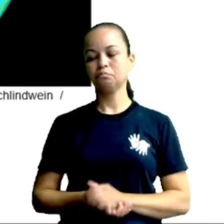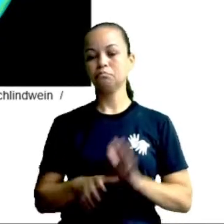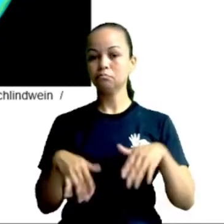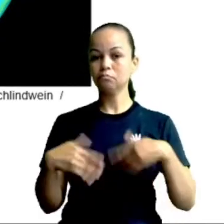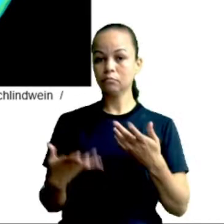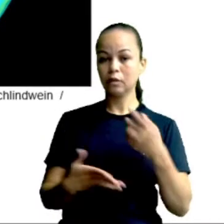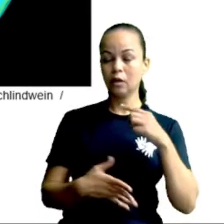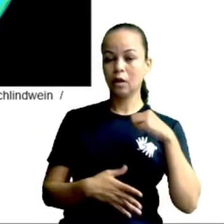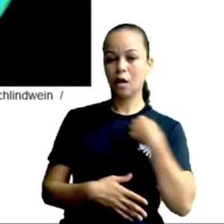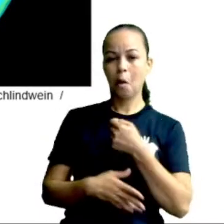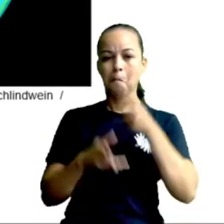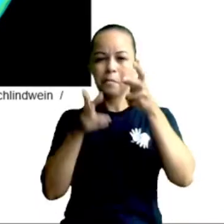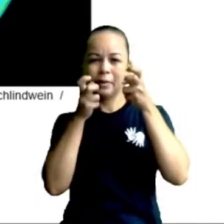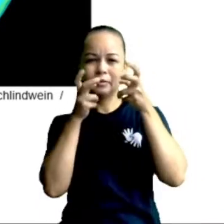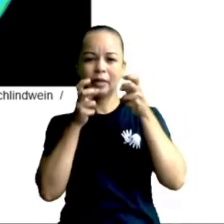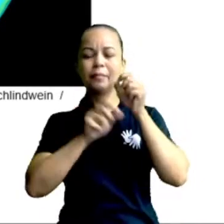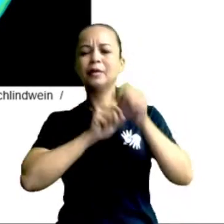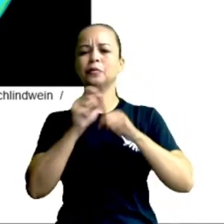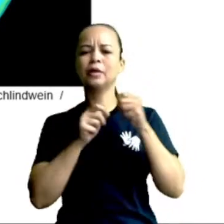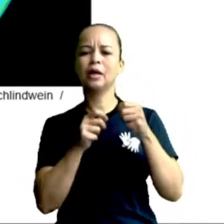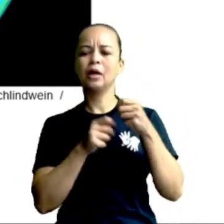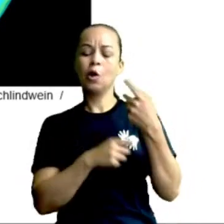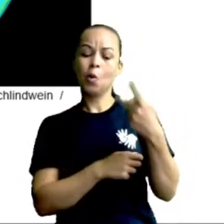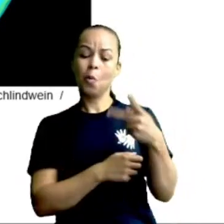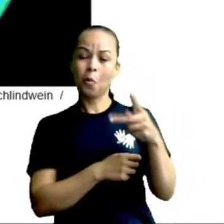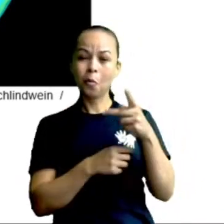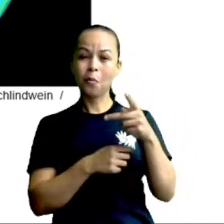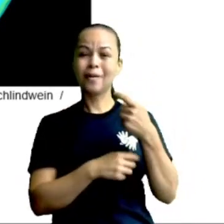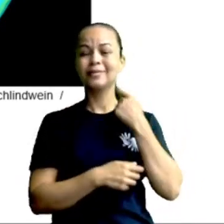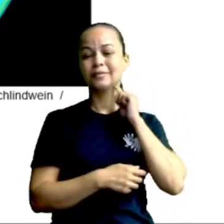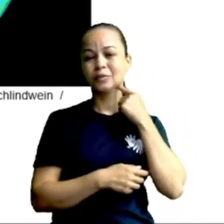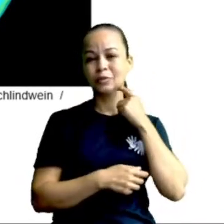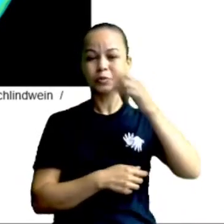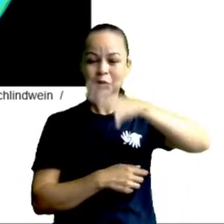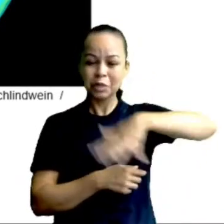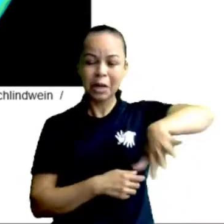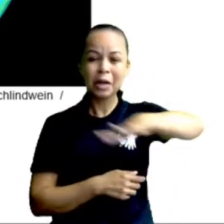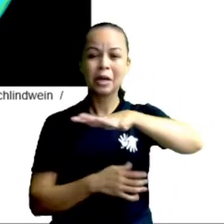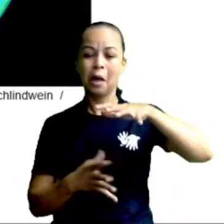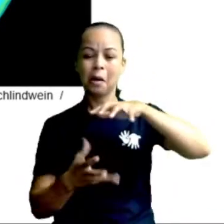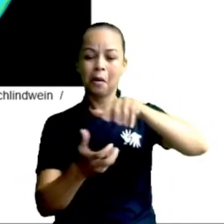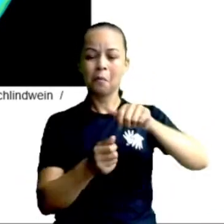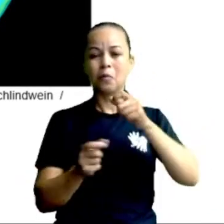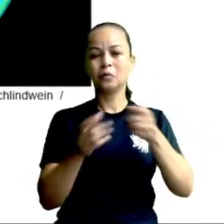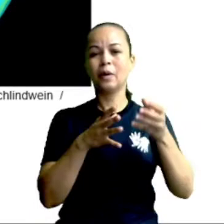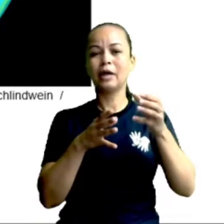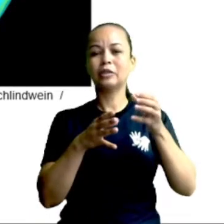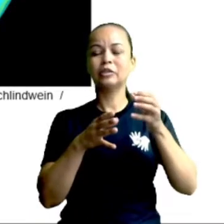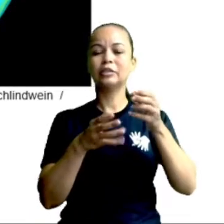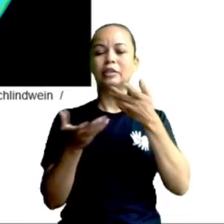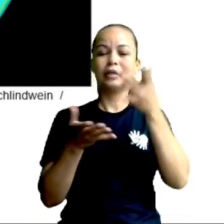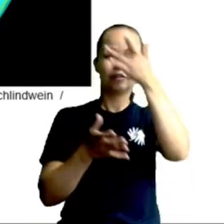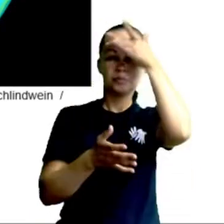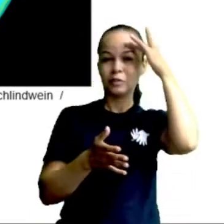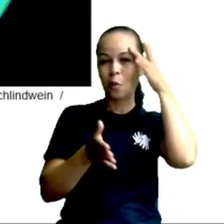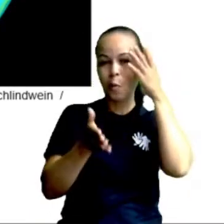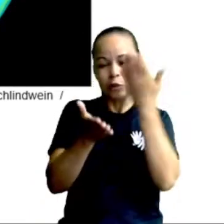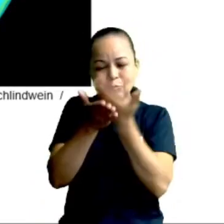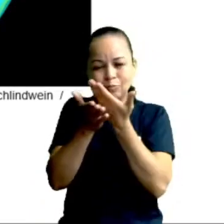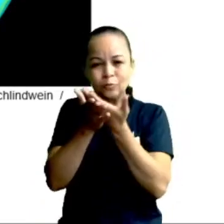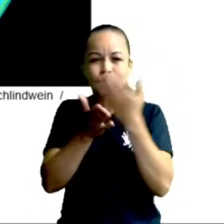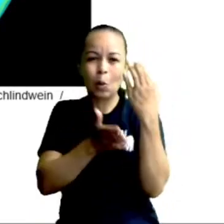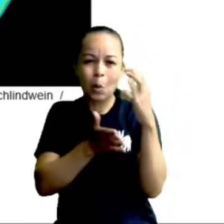perceber que com essas poluições a gente vai criando aí o que os cientistas chamam no buraco da camada de ozônio, né? Que é